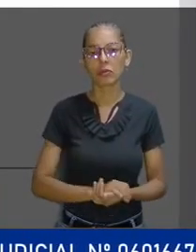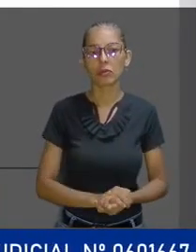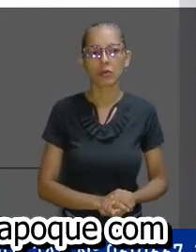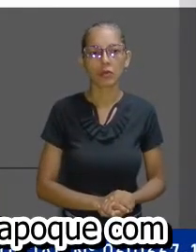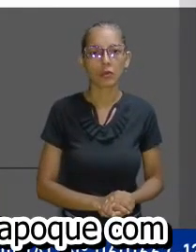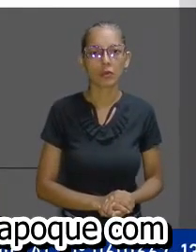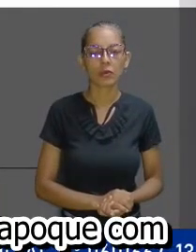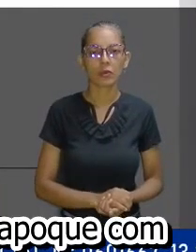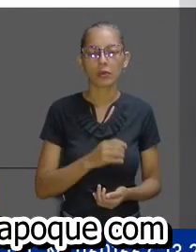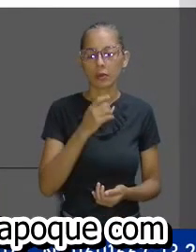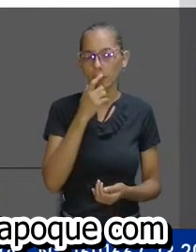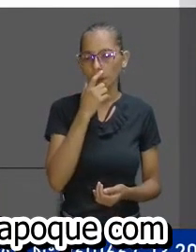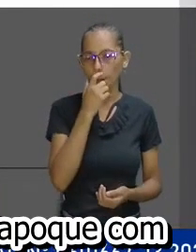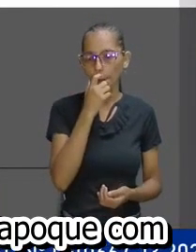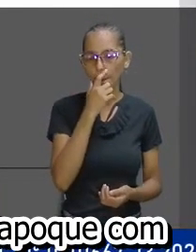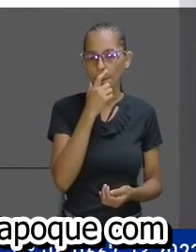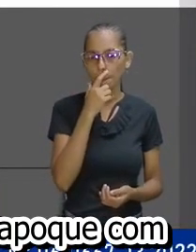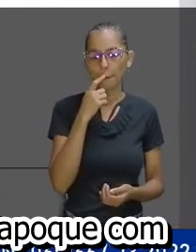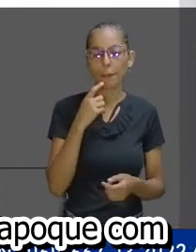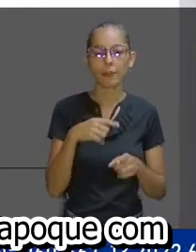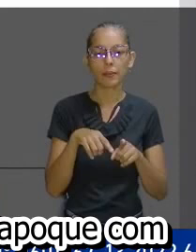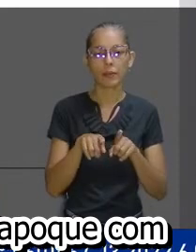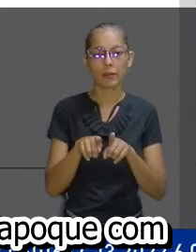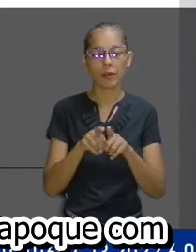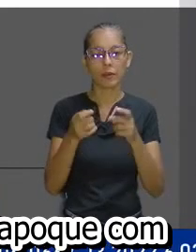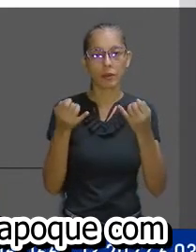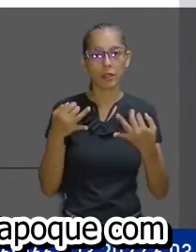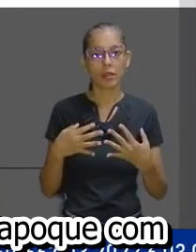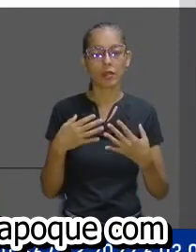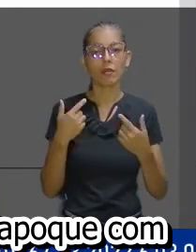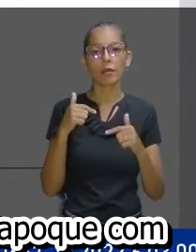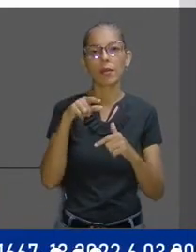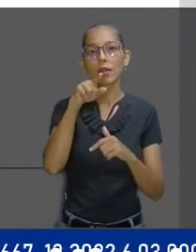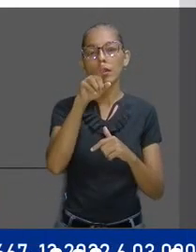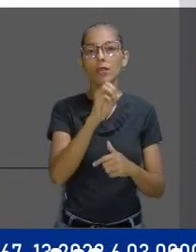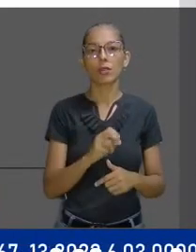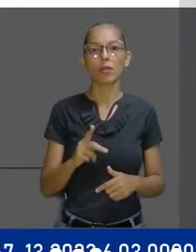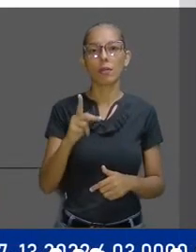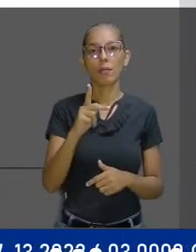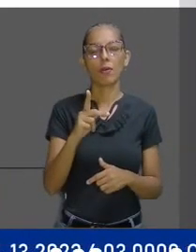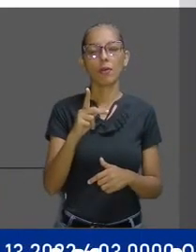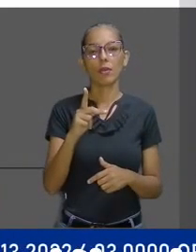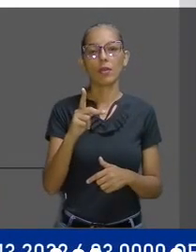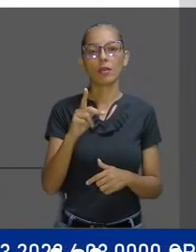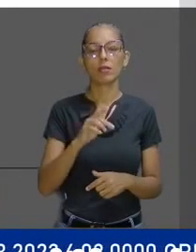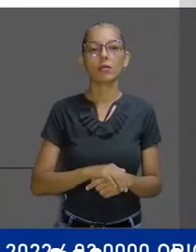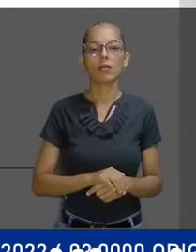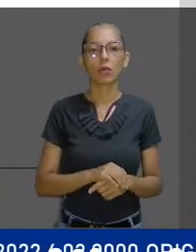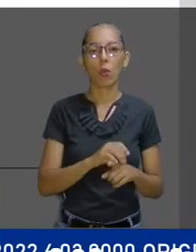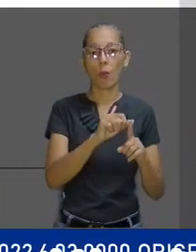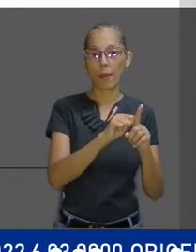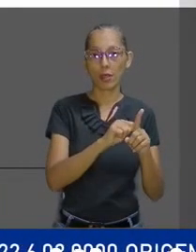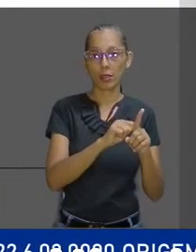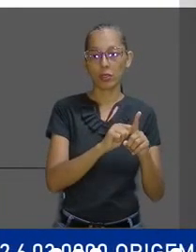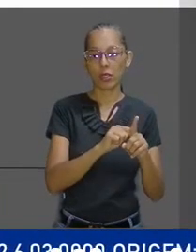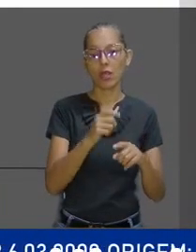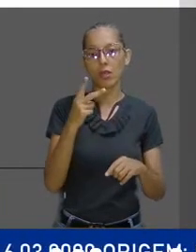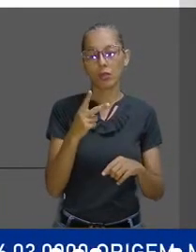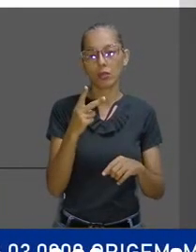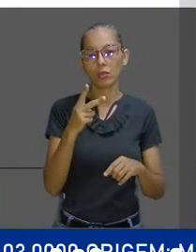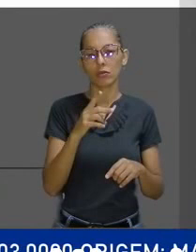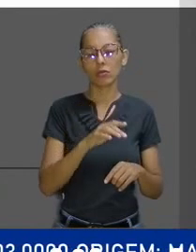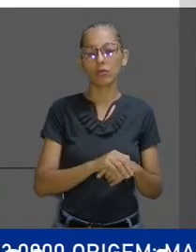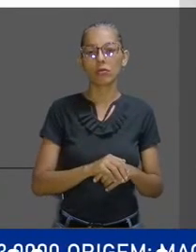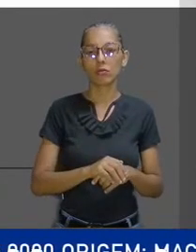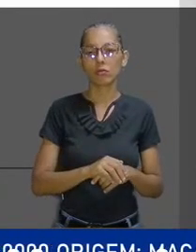Estadual. Destacou que realizava ações solidárias no município de Oiapoque com uma frequência de 2 vezes ao mês, sendo tais ações desenvolvidas pela